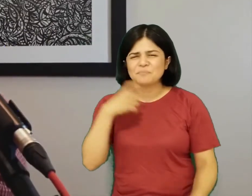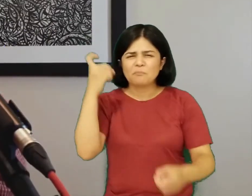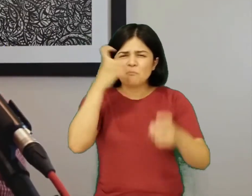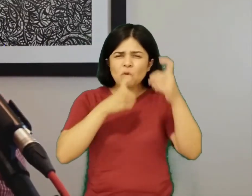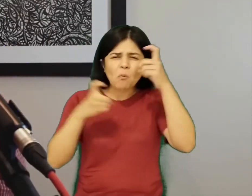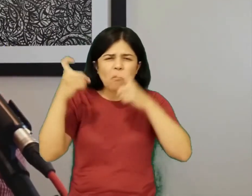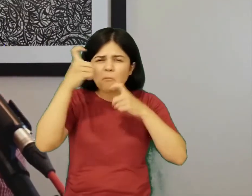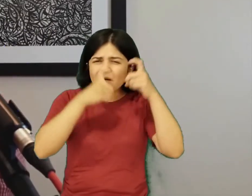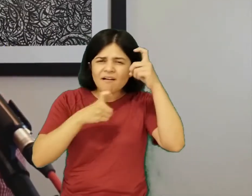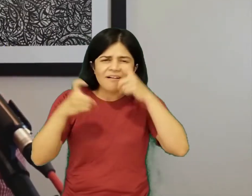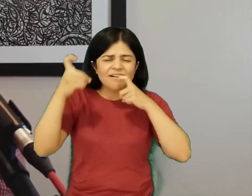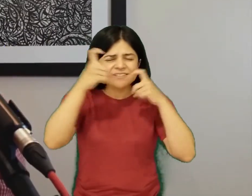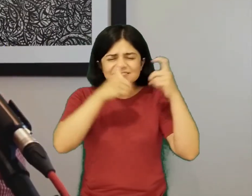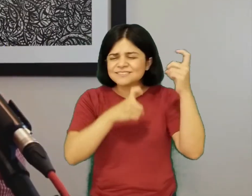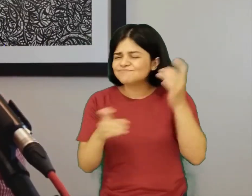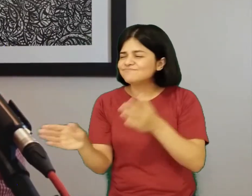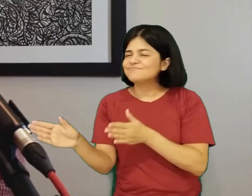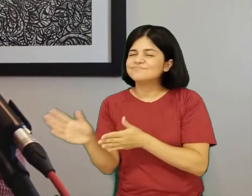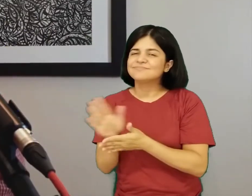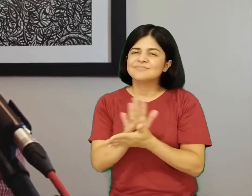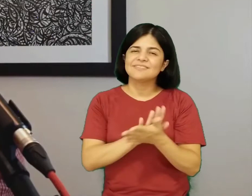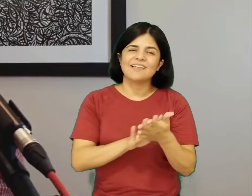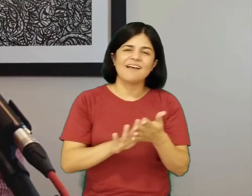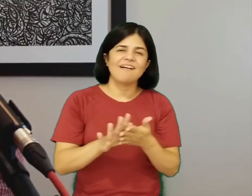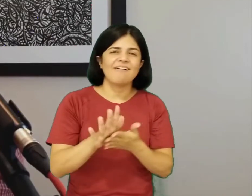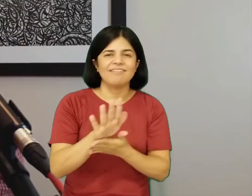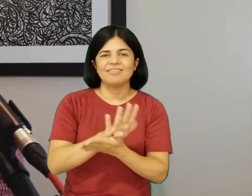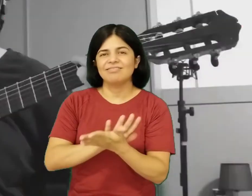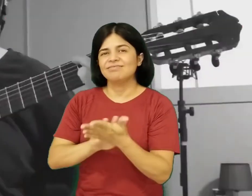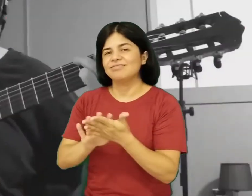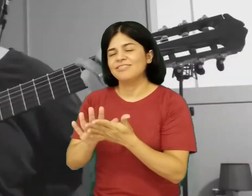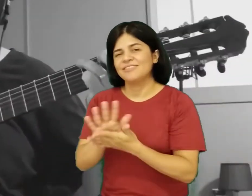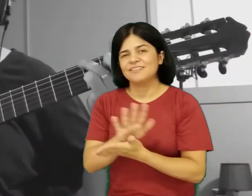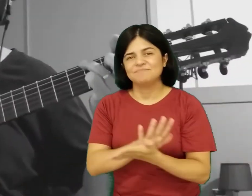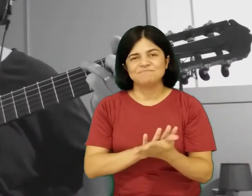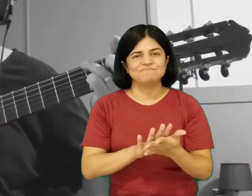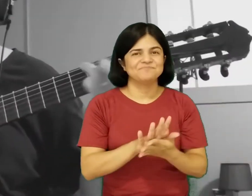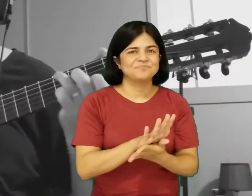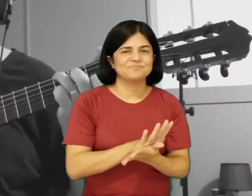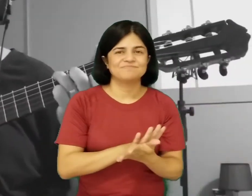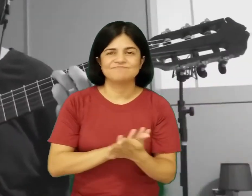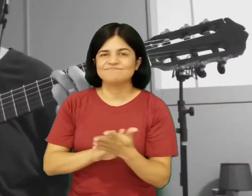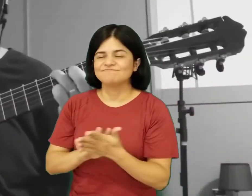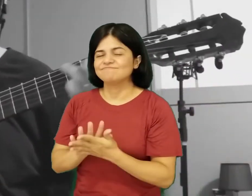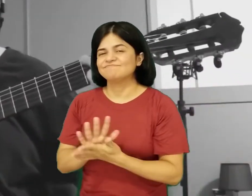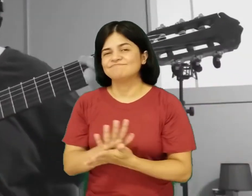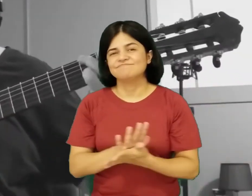cuidado, qualquer que seja.